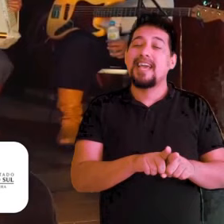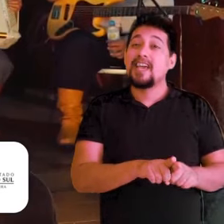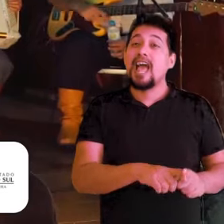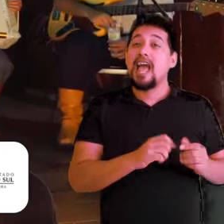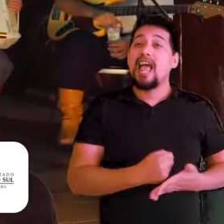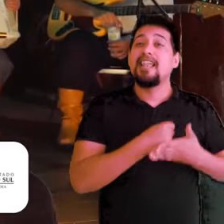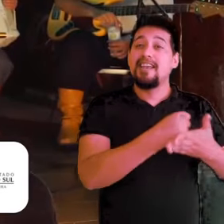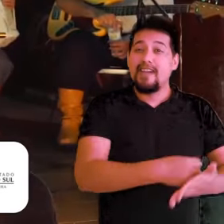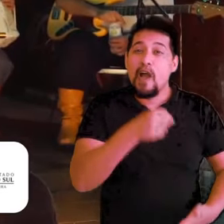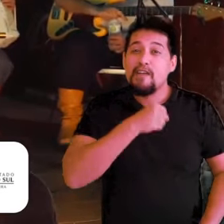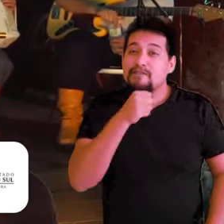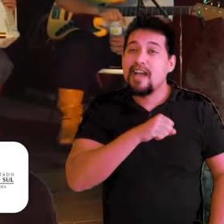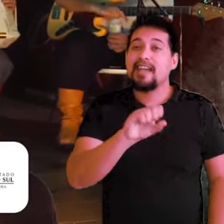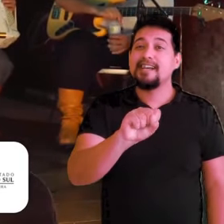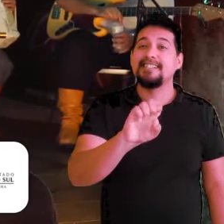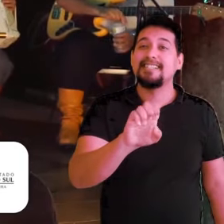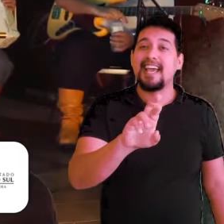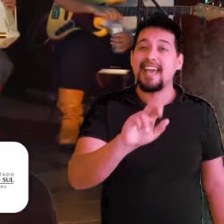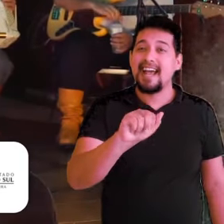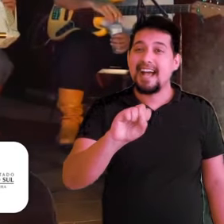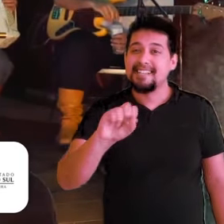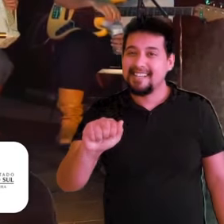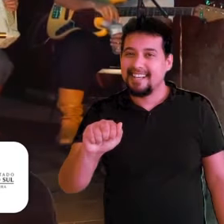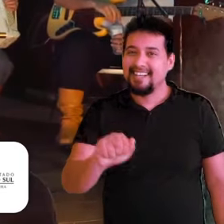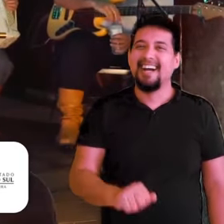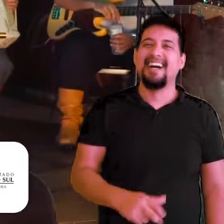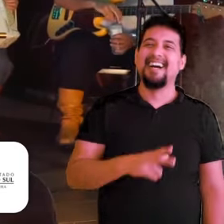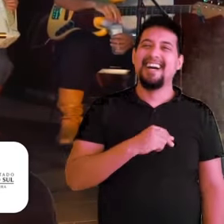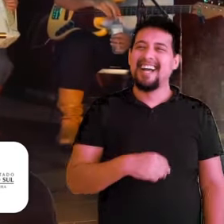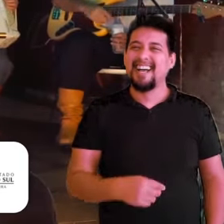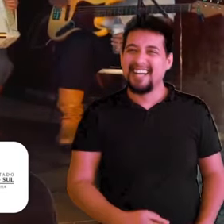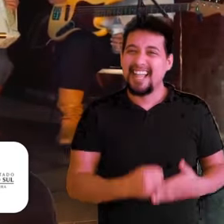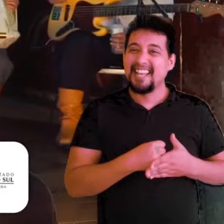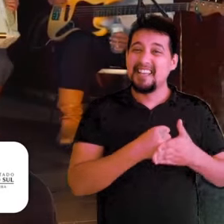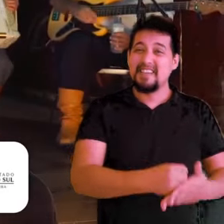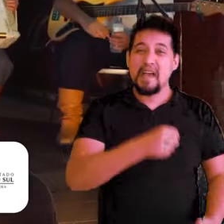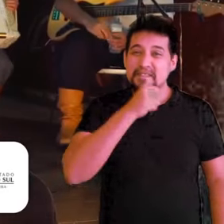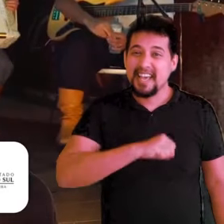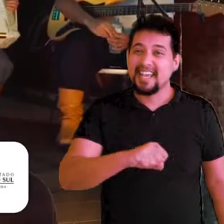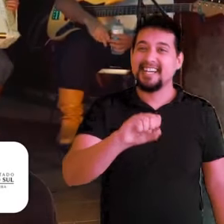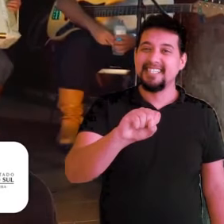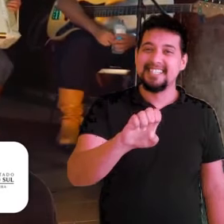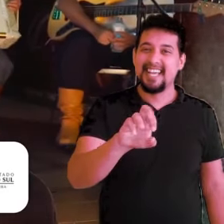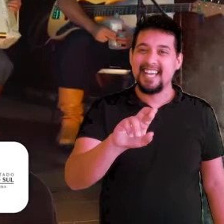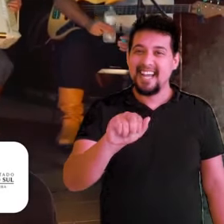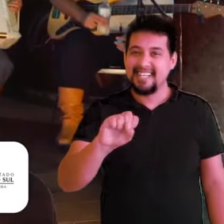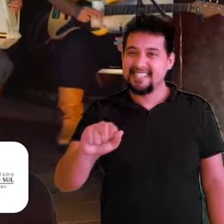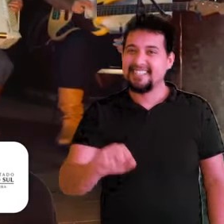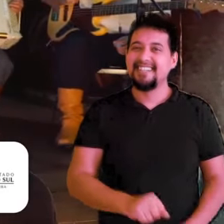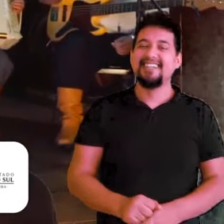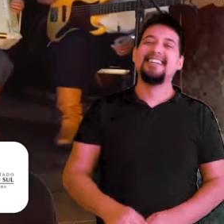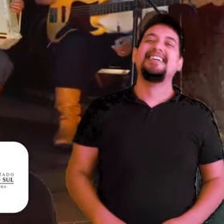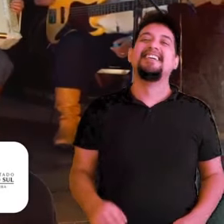Serasa, já fez essa ou não? Essa tá pronta, tá? É um arrastapé bonito. Botei a véia no